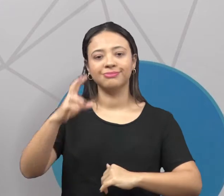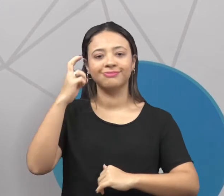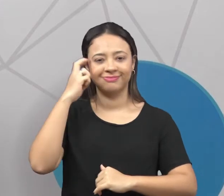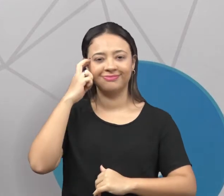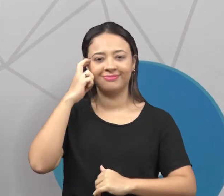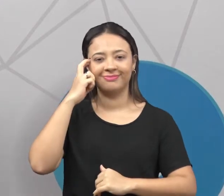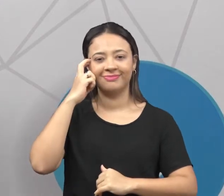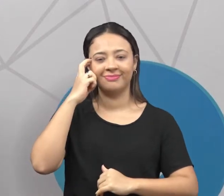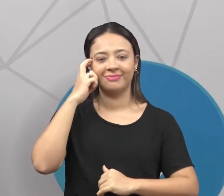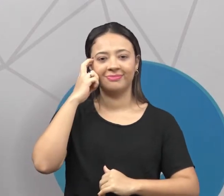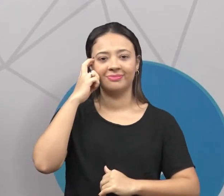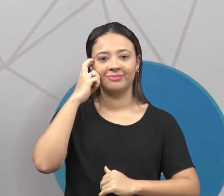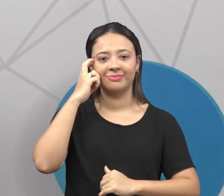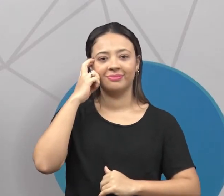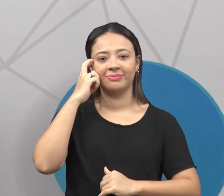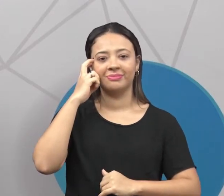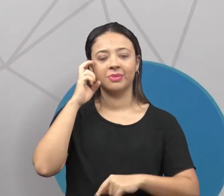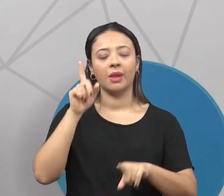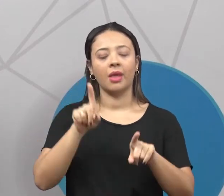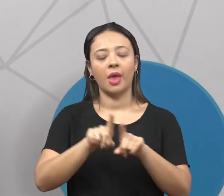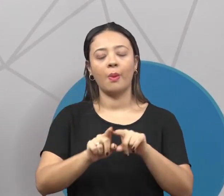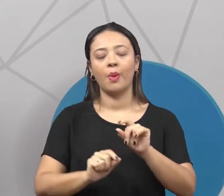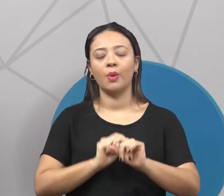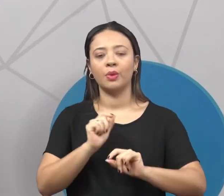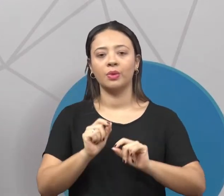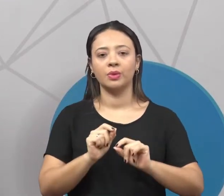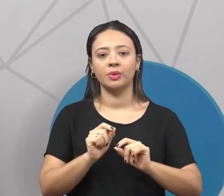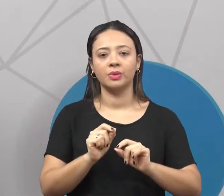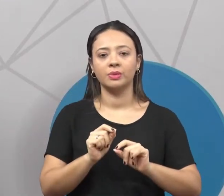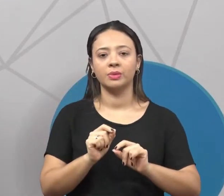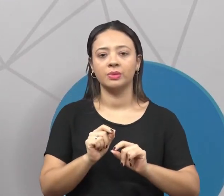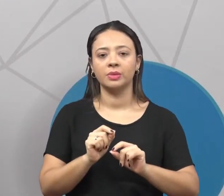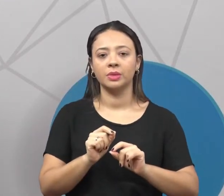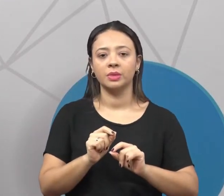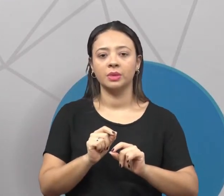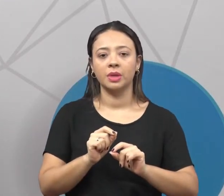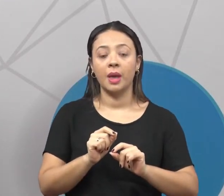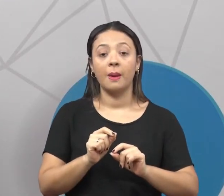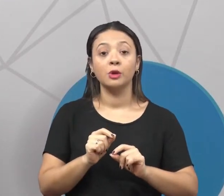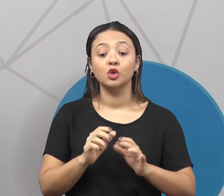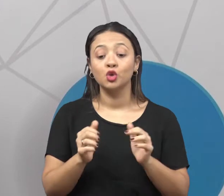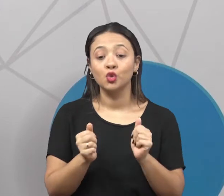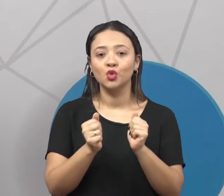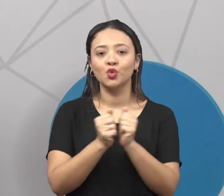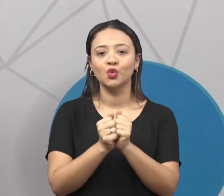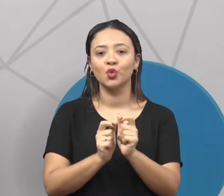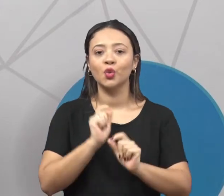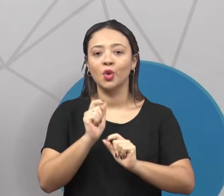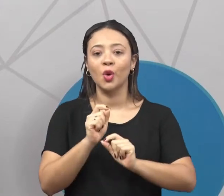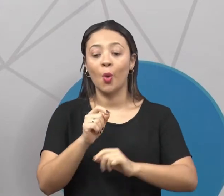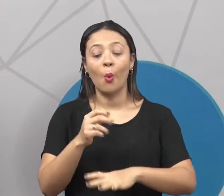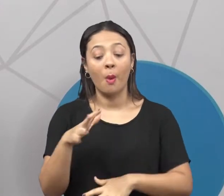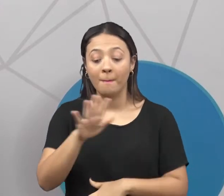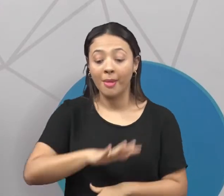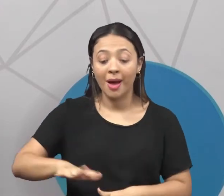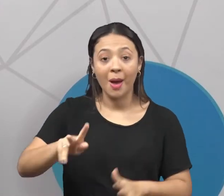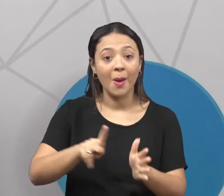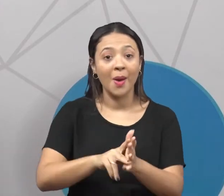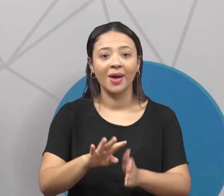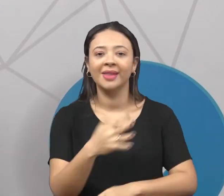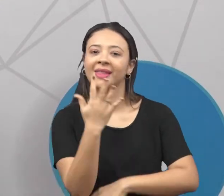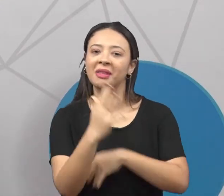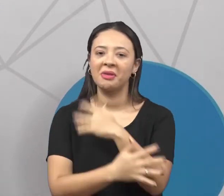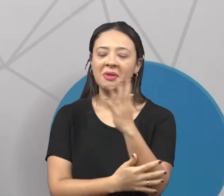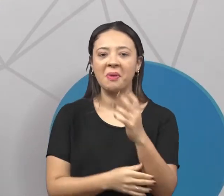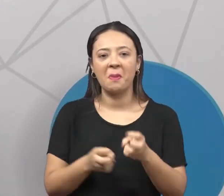mesmo tempo essa paisagem cultural, ela está interposta de uma paisagem da natureza. Aí a gente pode